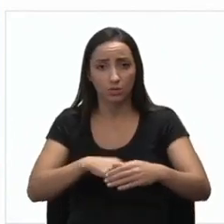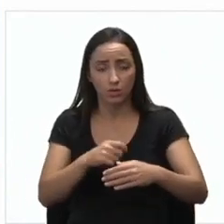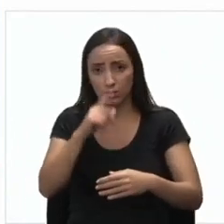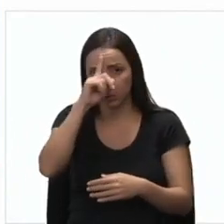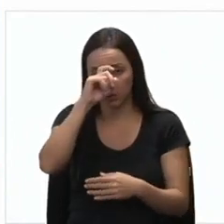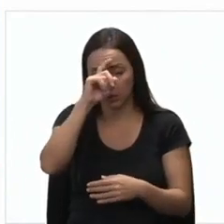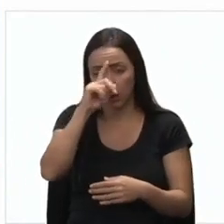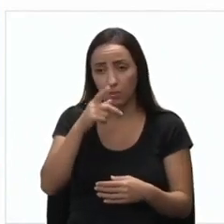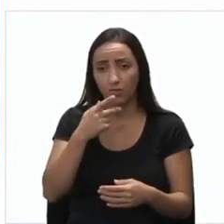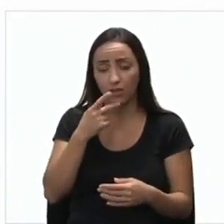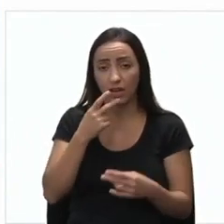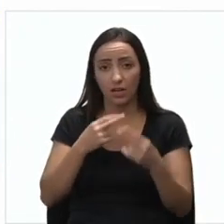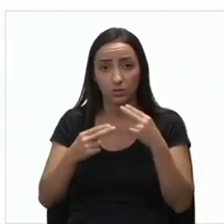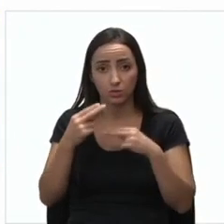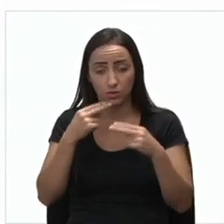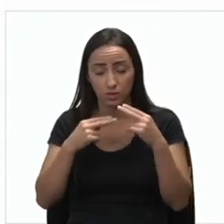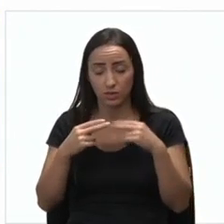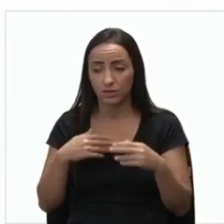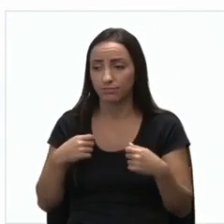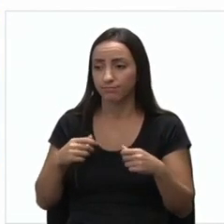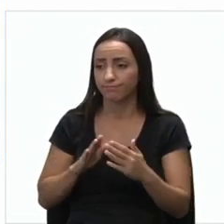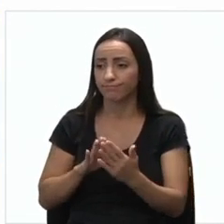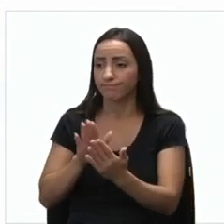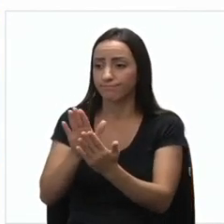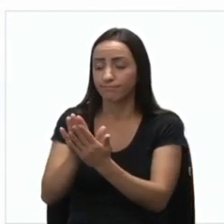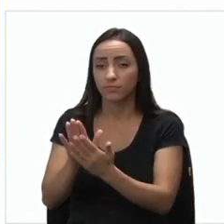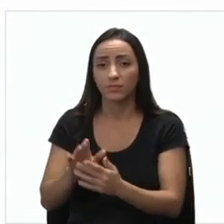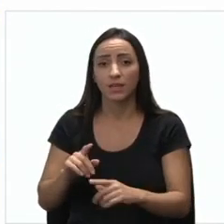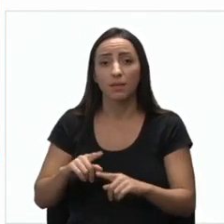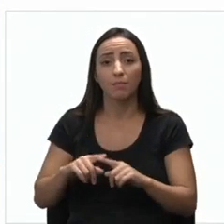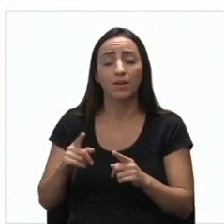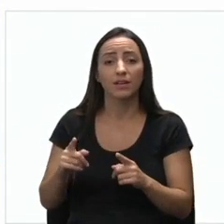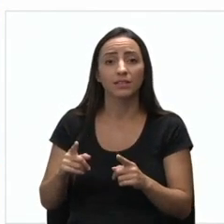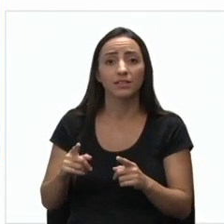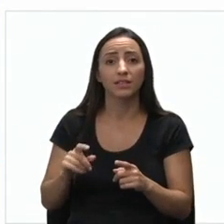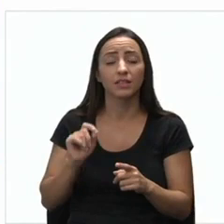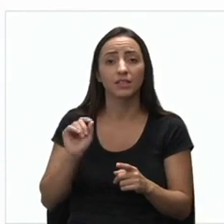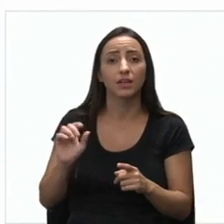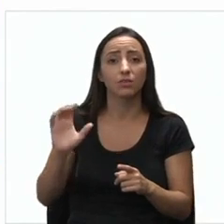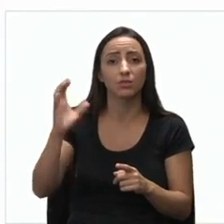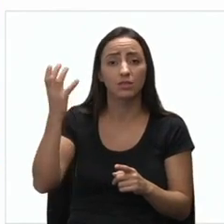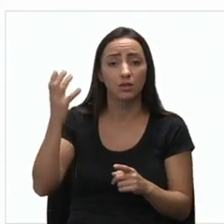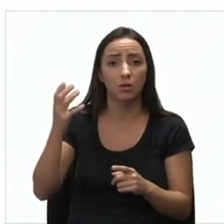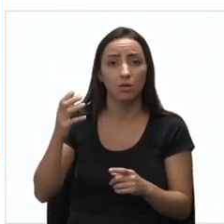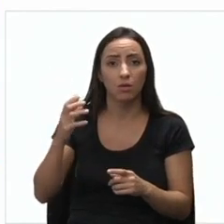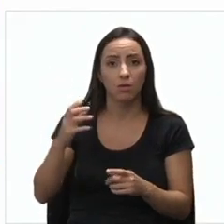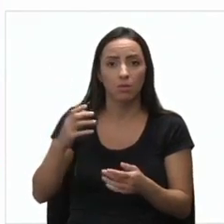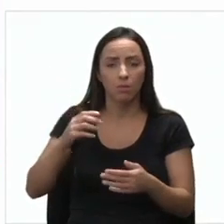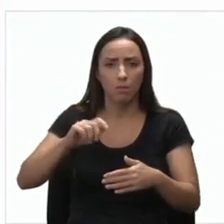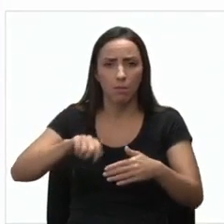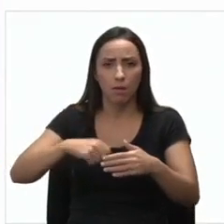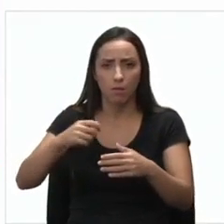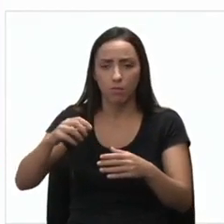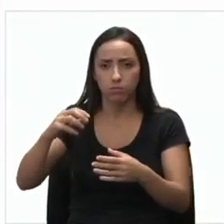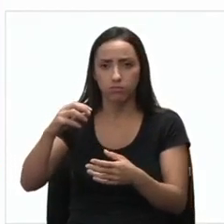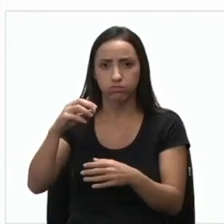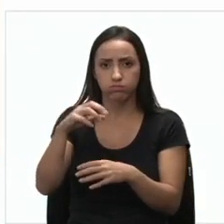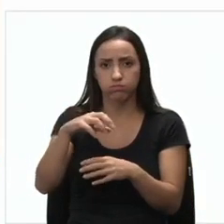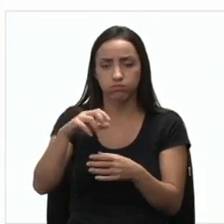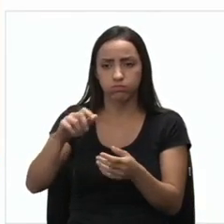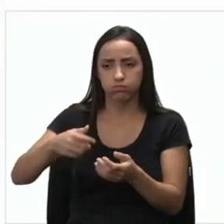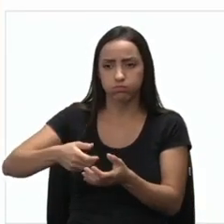falar com a nutricionista. Ela foi atingida pela explosão de uma panela de pressão e sofreu queimadura